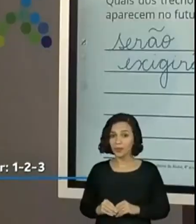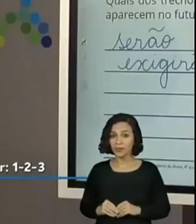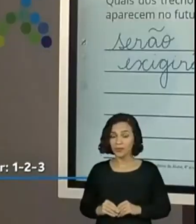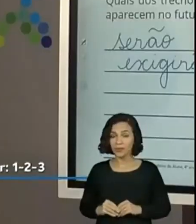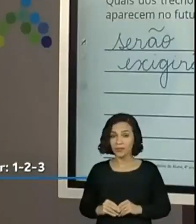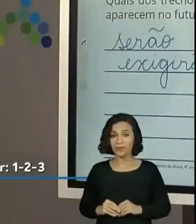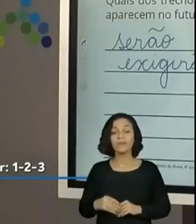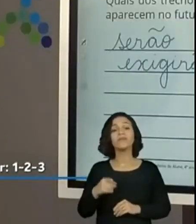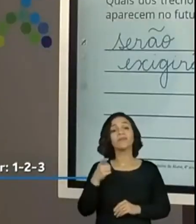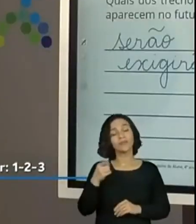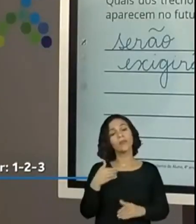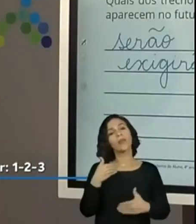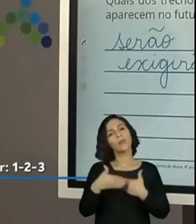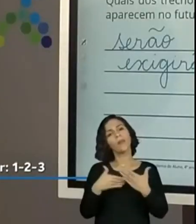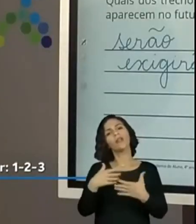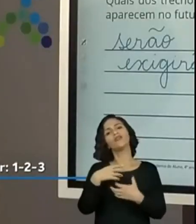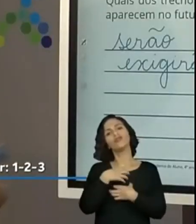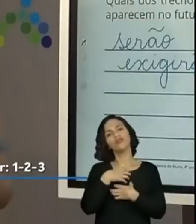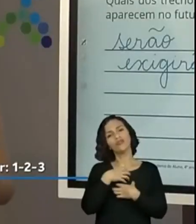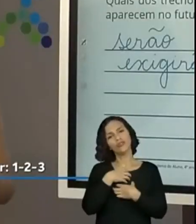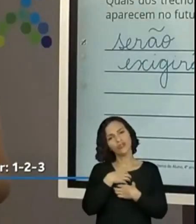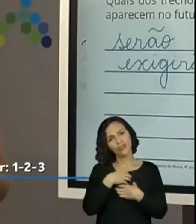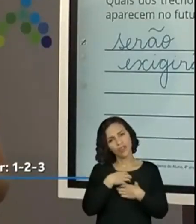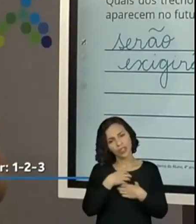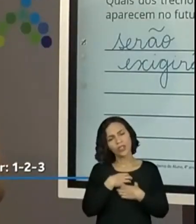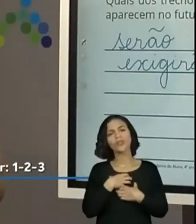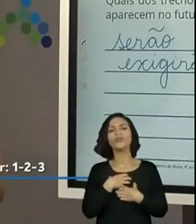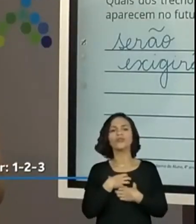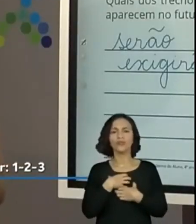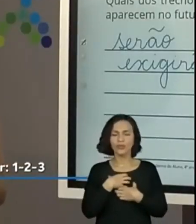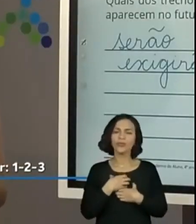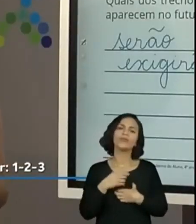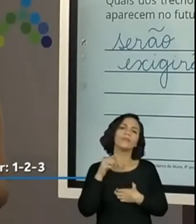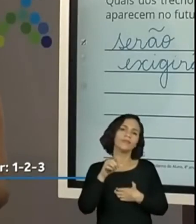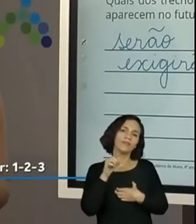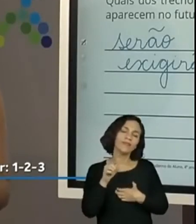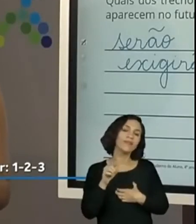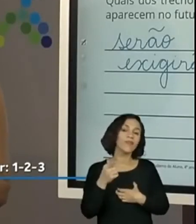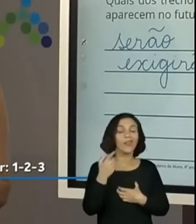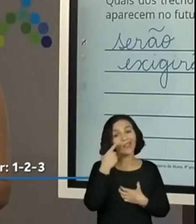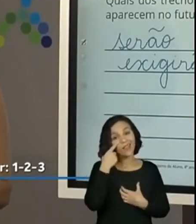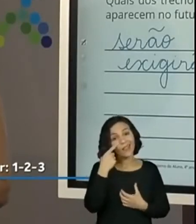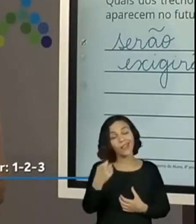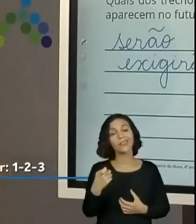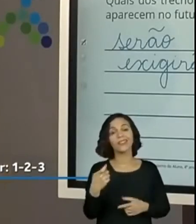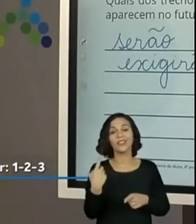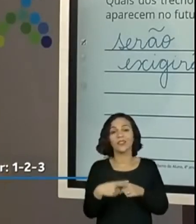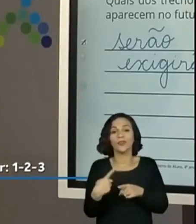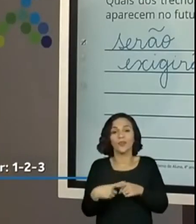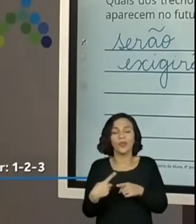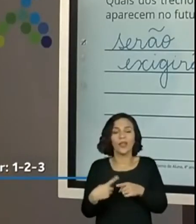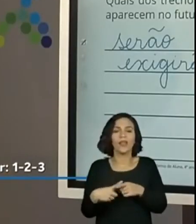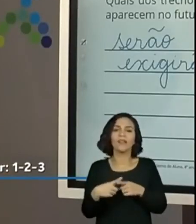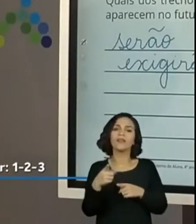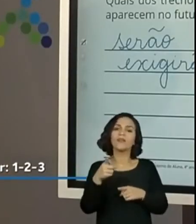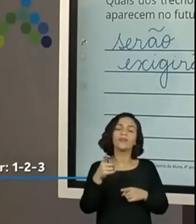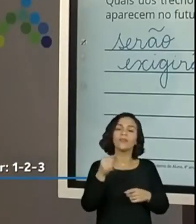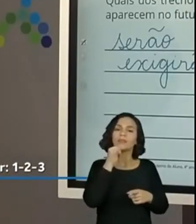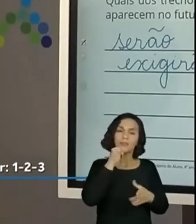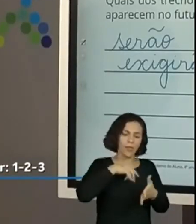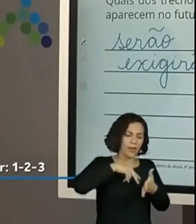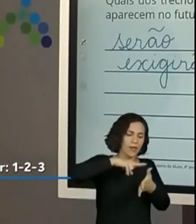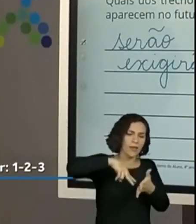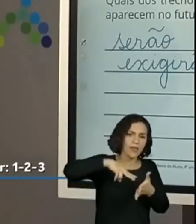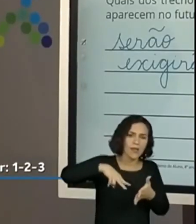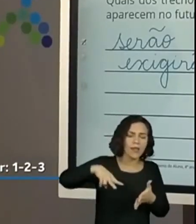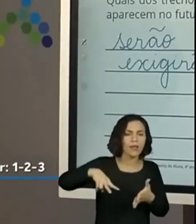este procedimento mesmo de atividade, né? Eu acho que o mais interessante é a gente ir destacando durante a leitura aí,